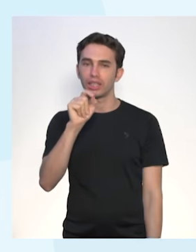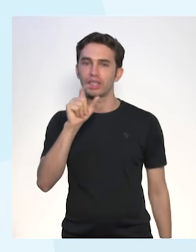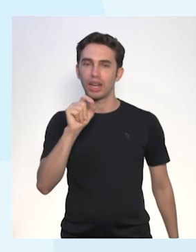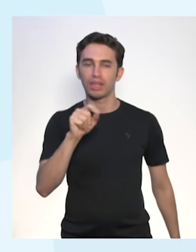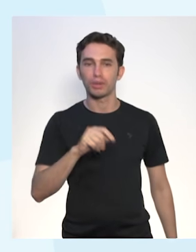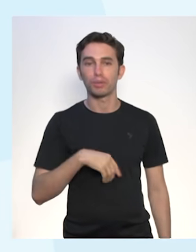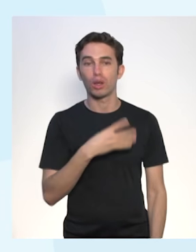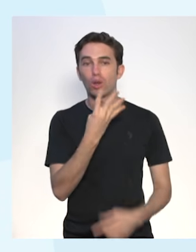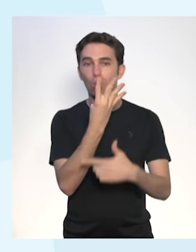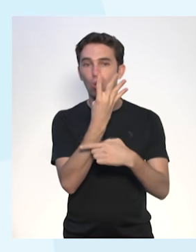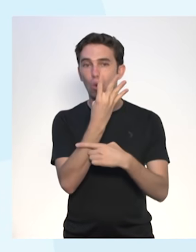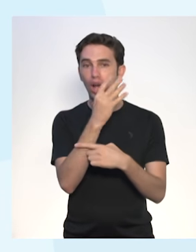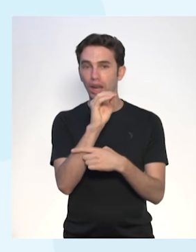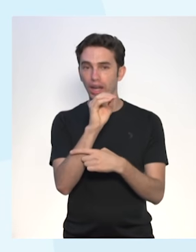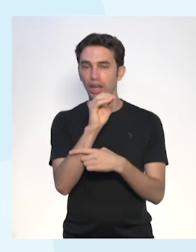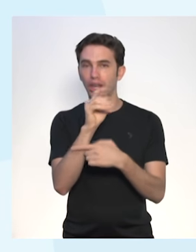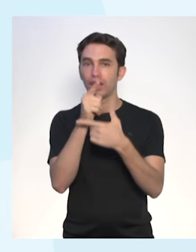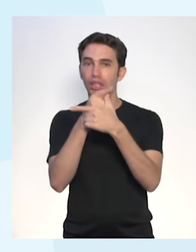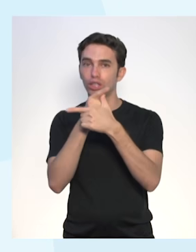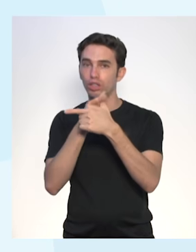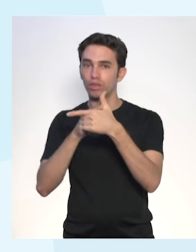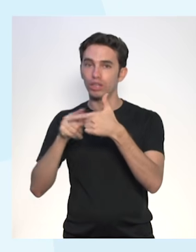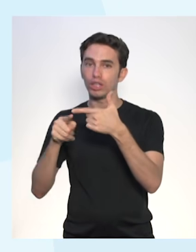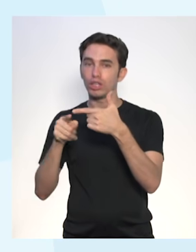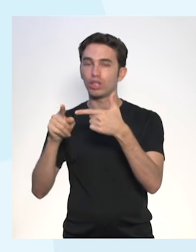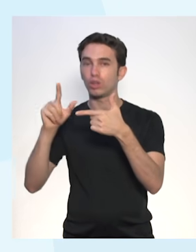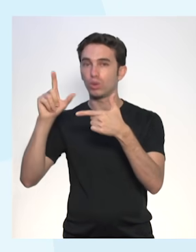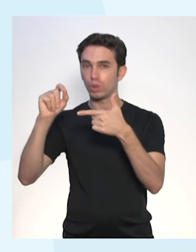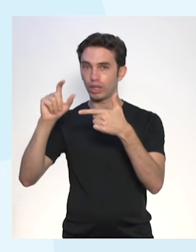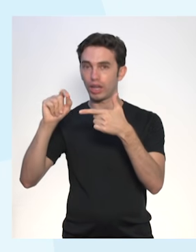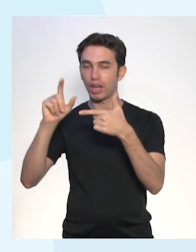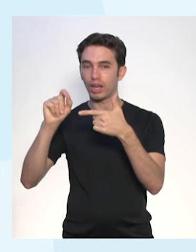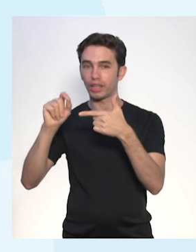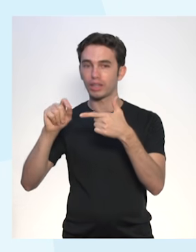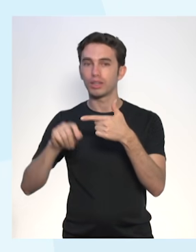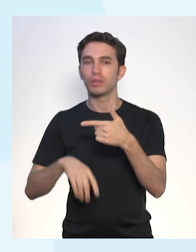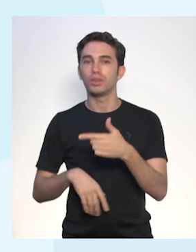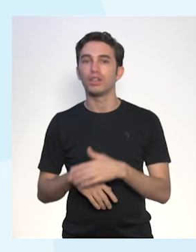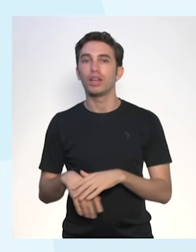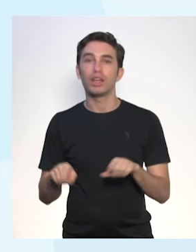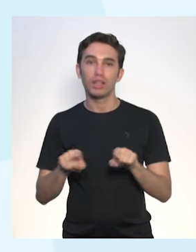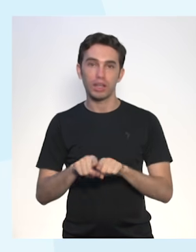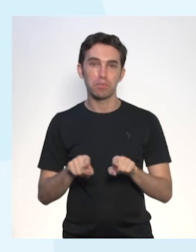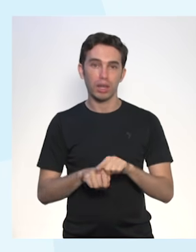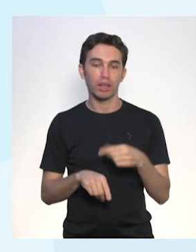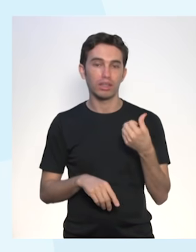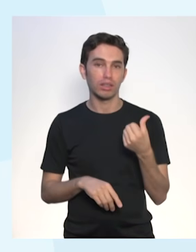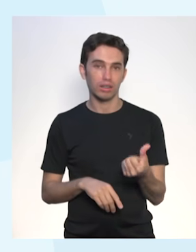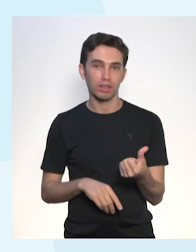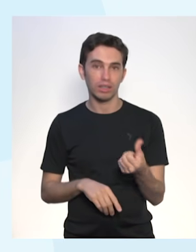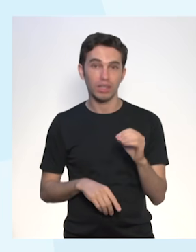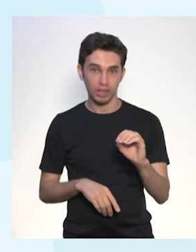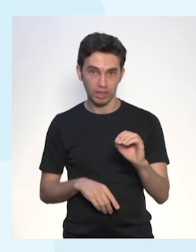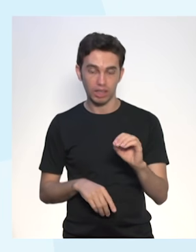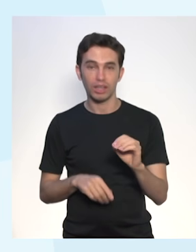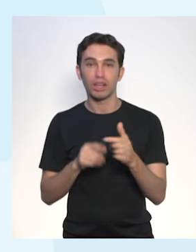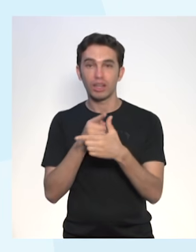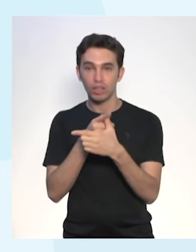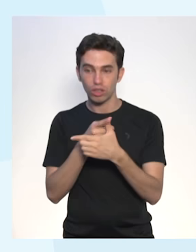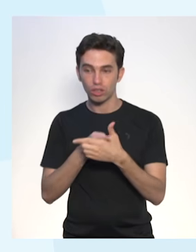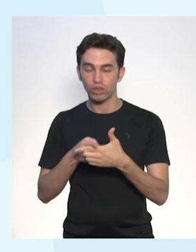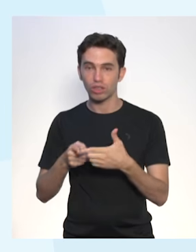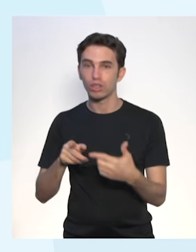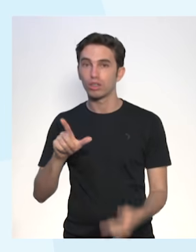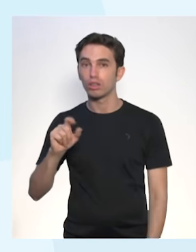sessentavos dividido por 10, perceba que eu dividi em cima por 10. Sim. E eu dividi embaixo por 10 também. Tem que ser sempre o mesmo número,